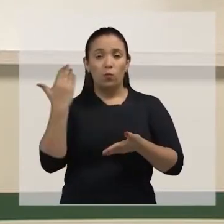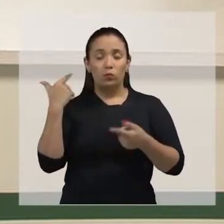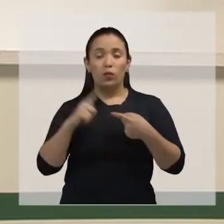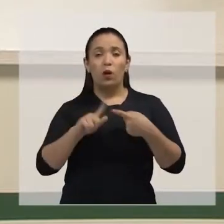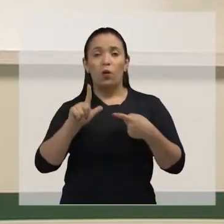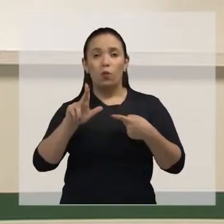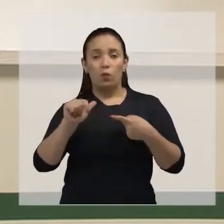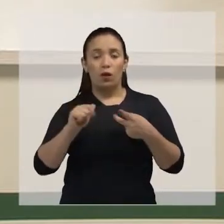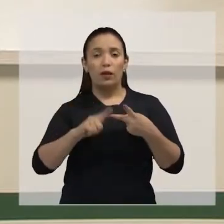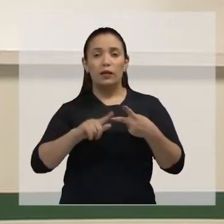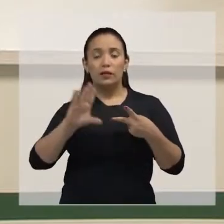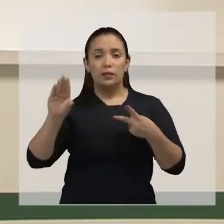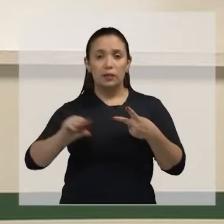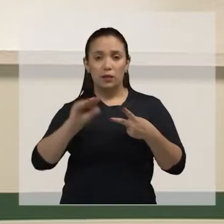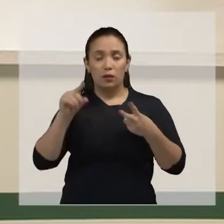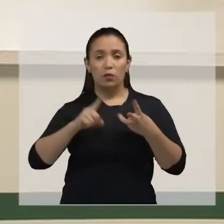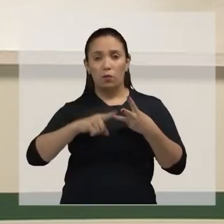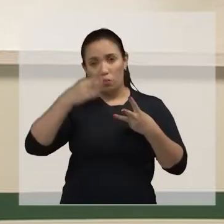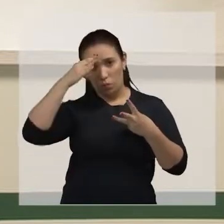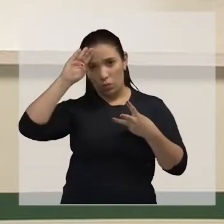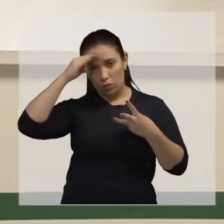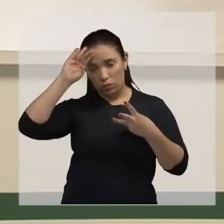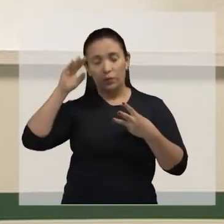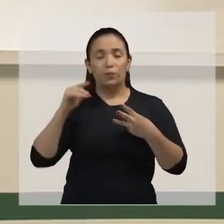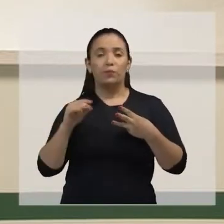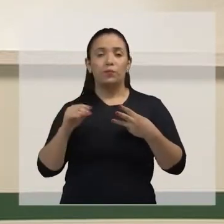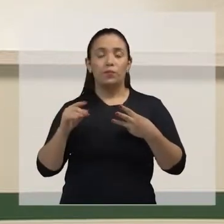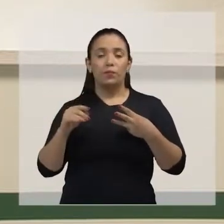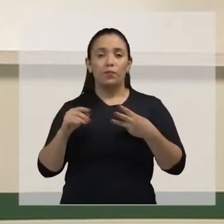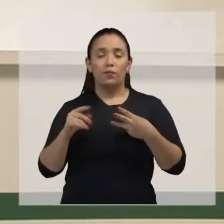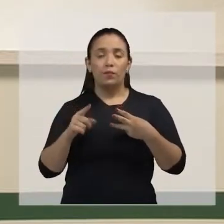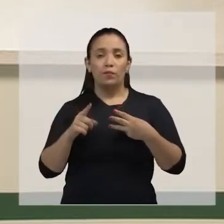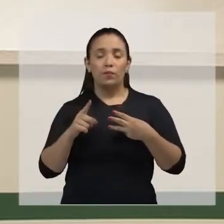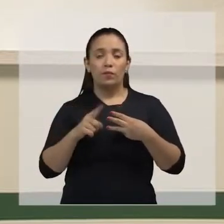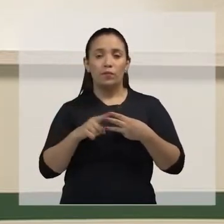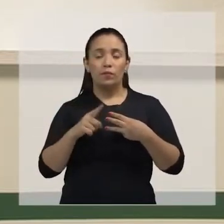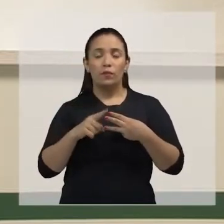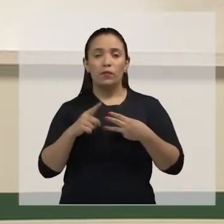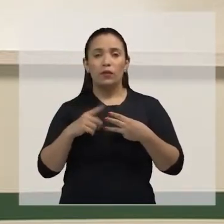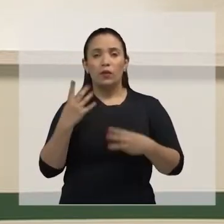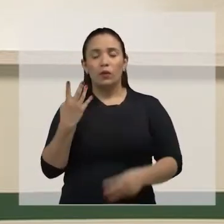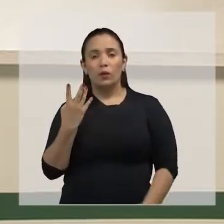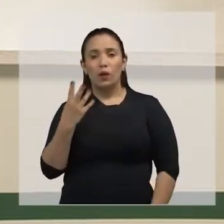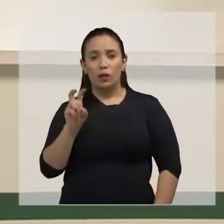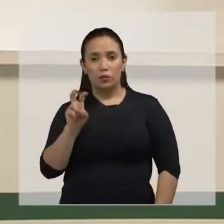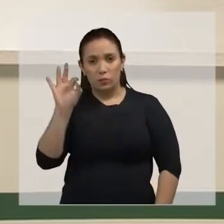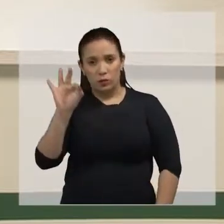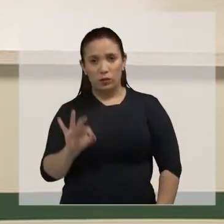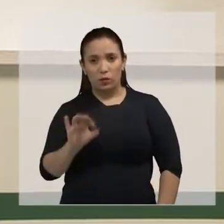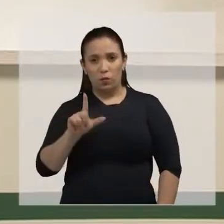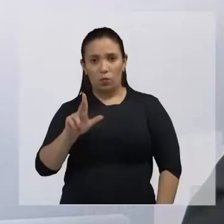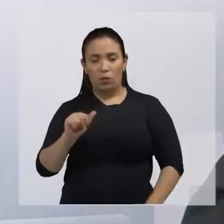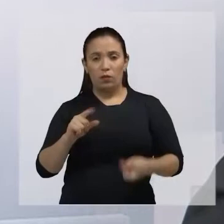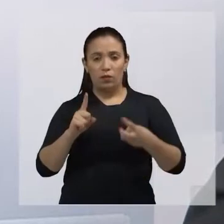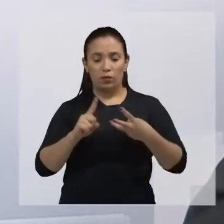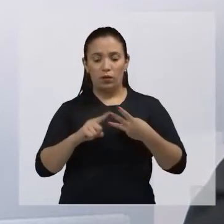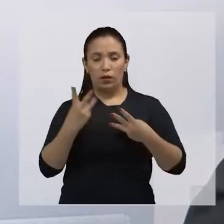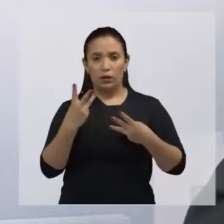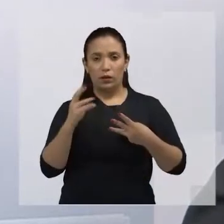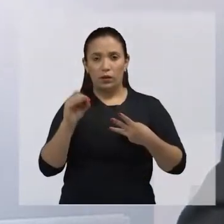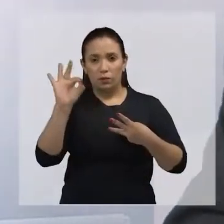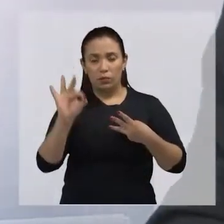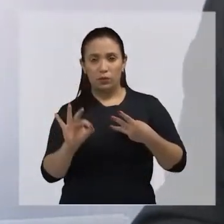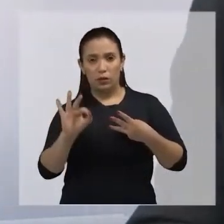Ciro e o Bolsonaro. Fica aproximadamente... Você se lembra? Eu não me lembro. Se não, 45 Lula, 30